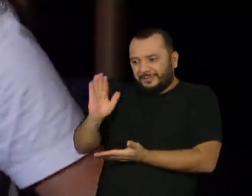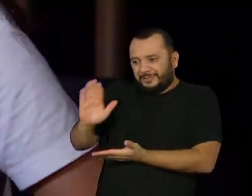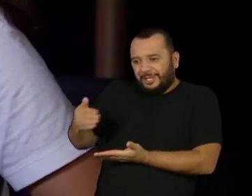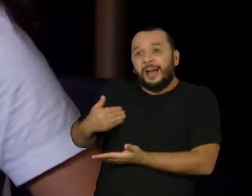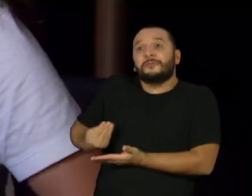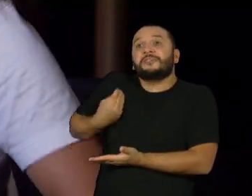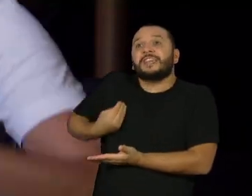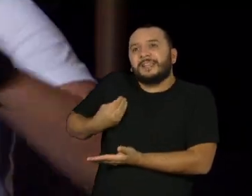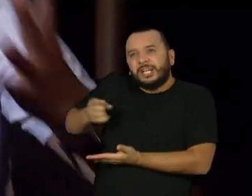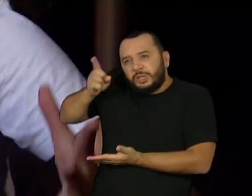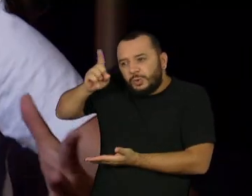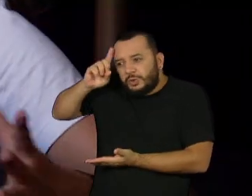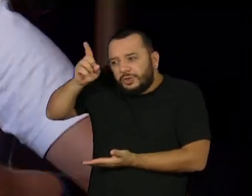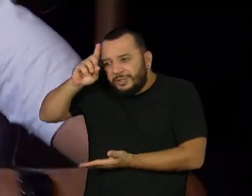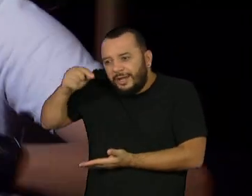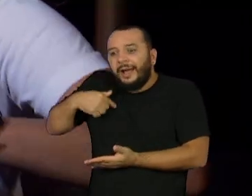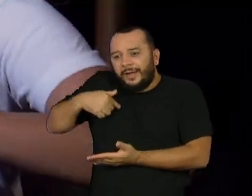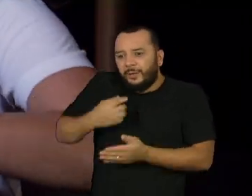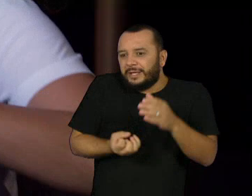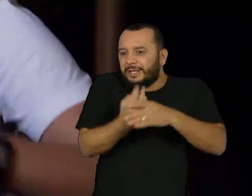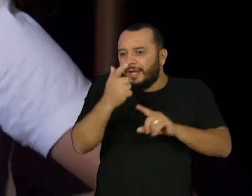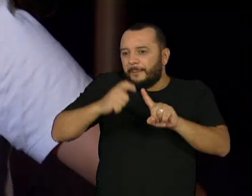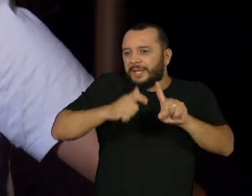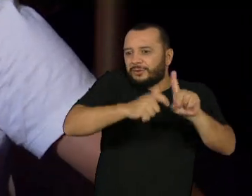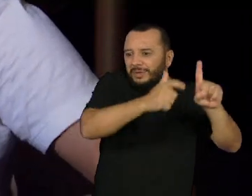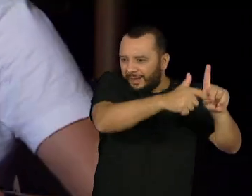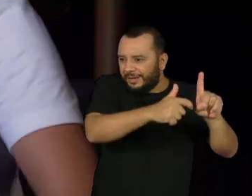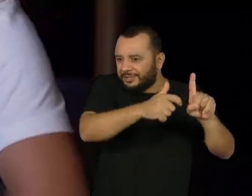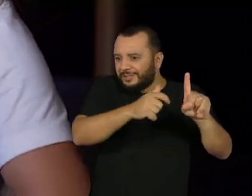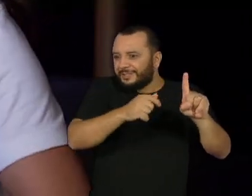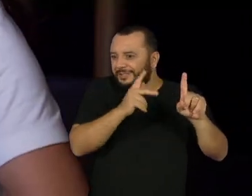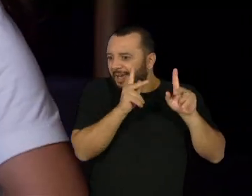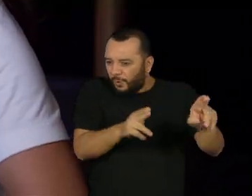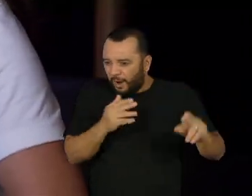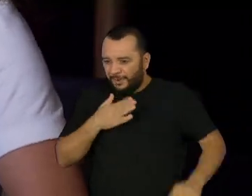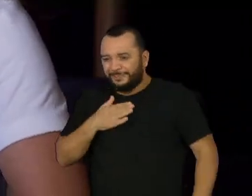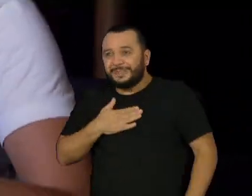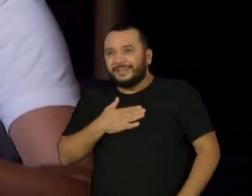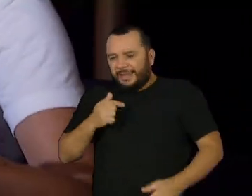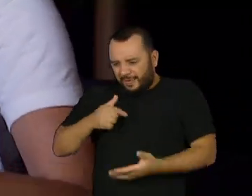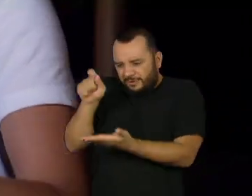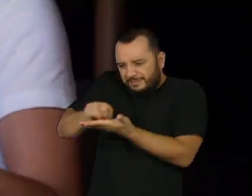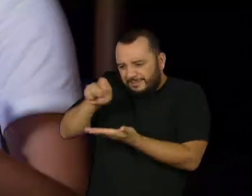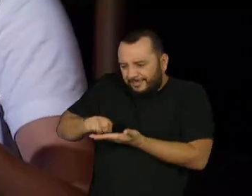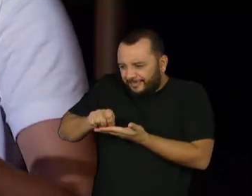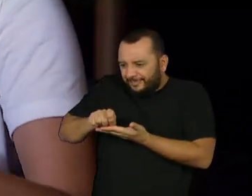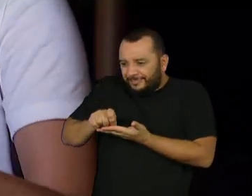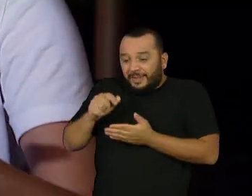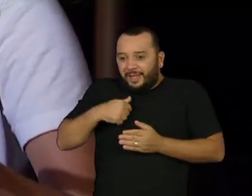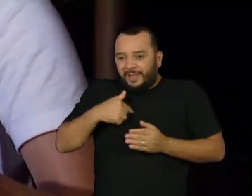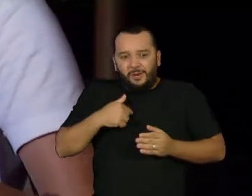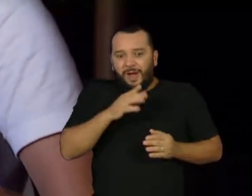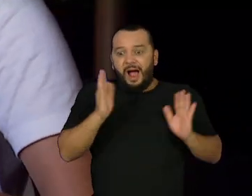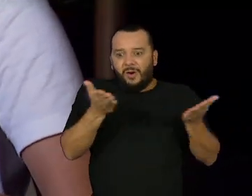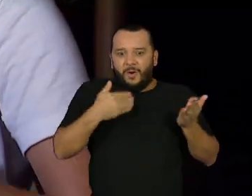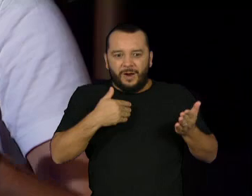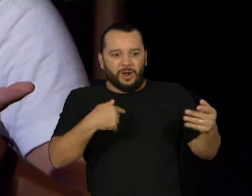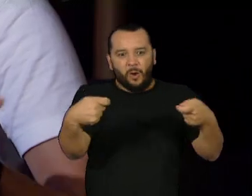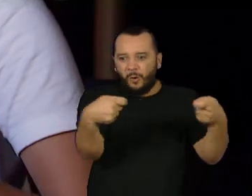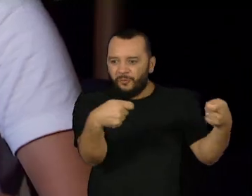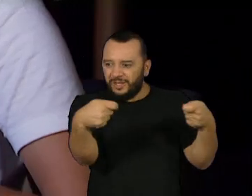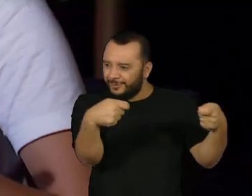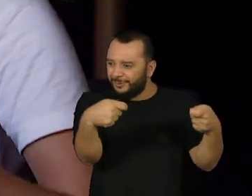muito ruim na minha vida, que me fazia ficar muito mal, dentro do texto, eu ficava assim, graças a Deus, finalmente um conflito aqui, pra gente